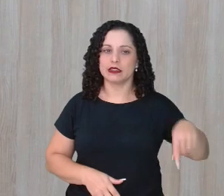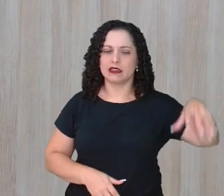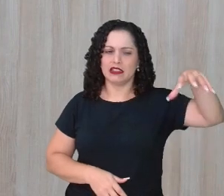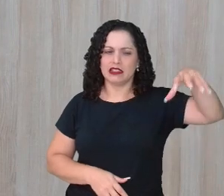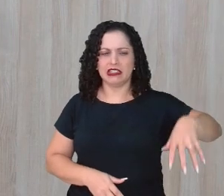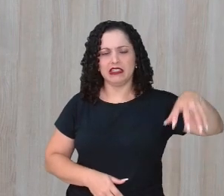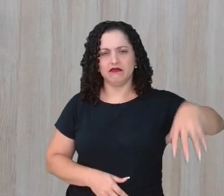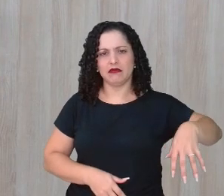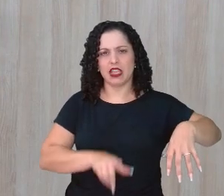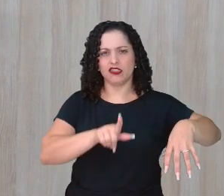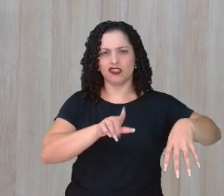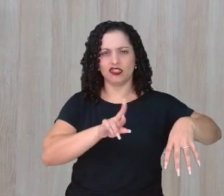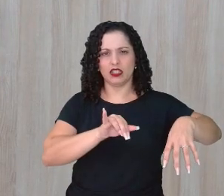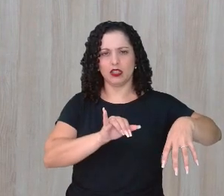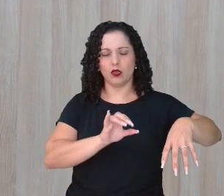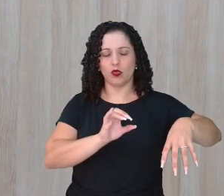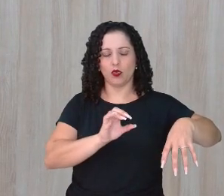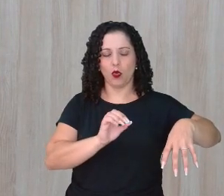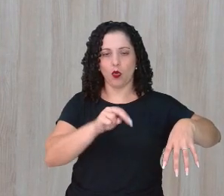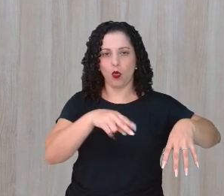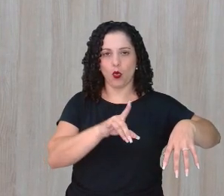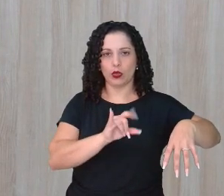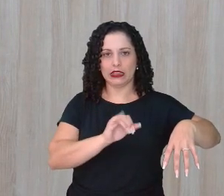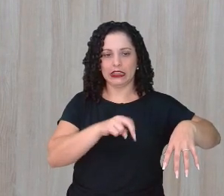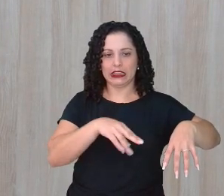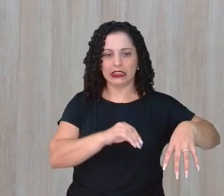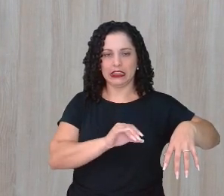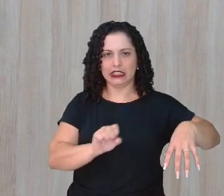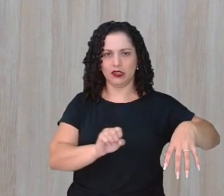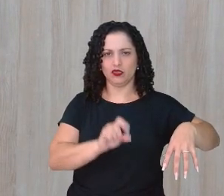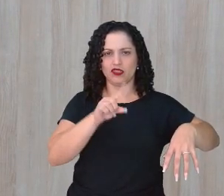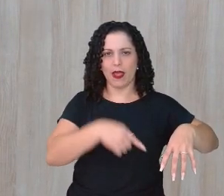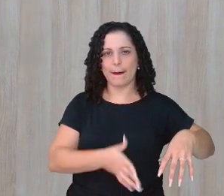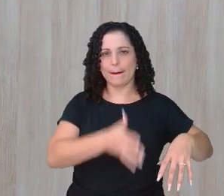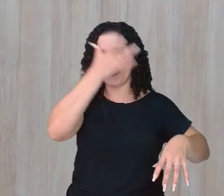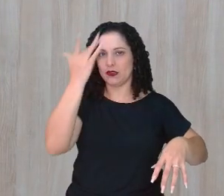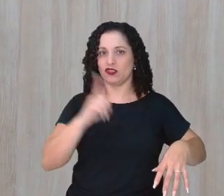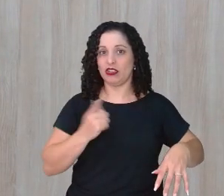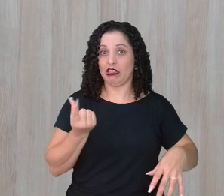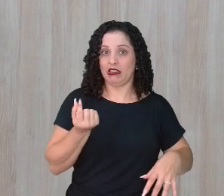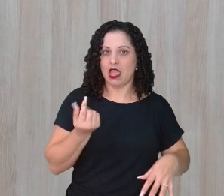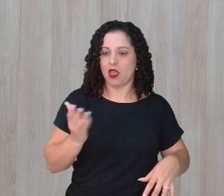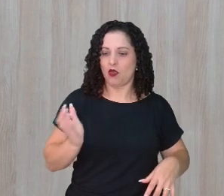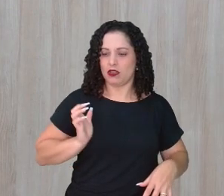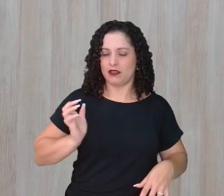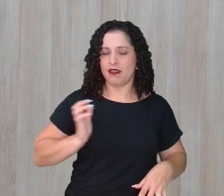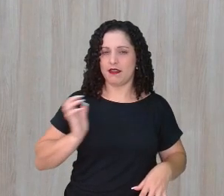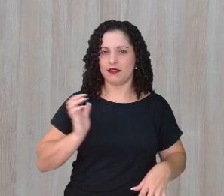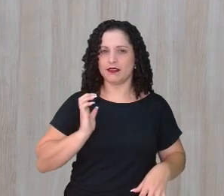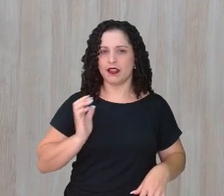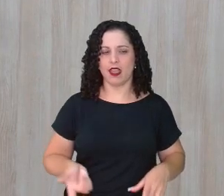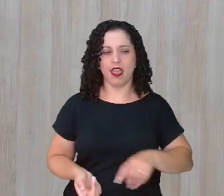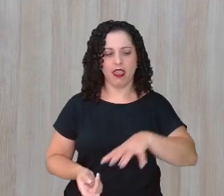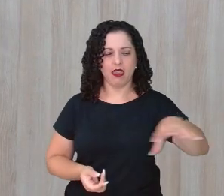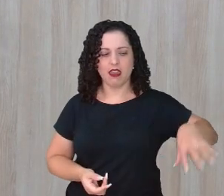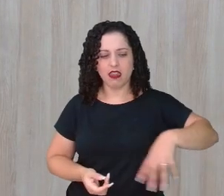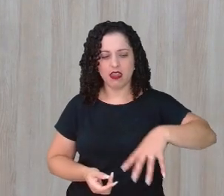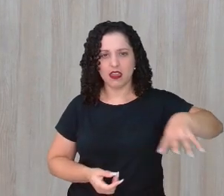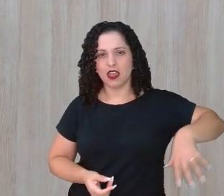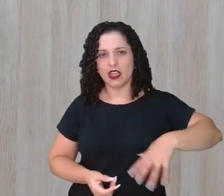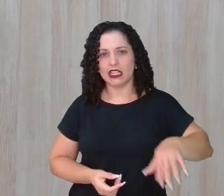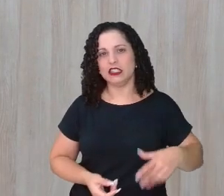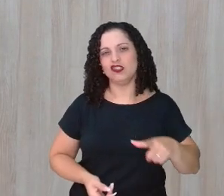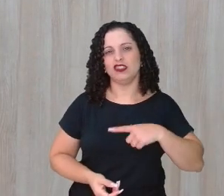pela alta burguesia, né? Eram aquelas pessoas que tinham poder aquisitivo melhor, proprietários ali,